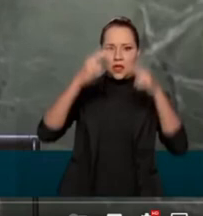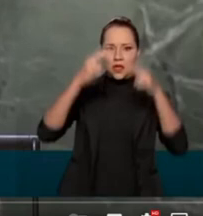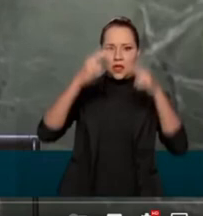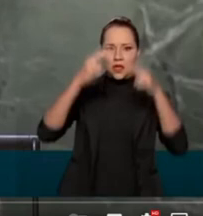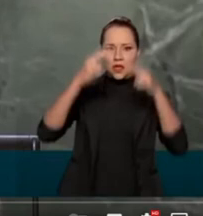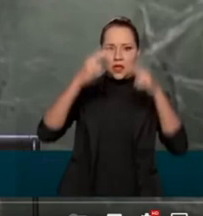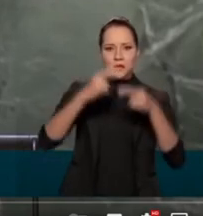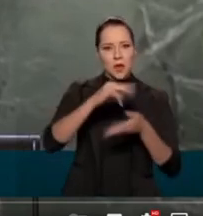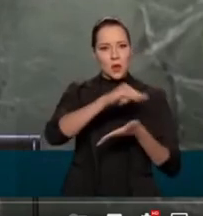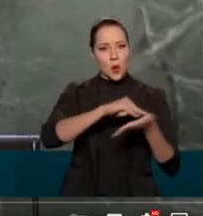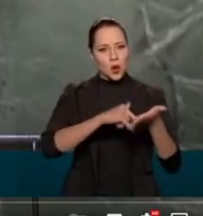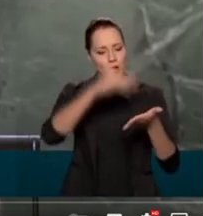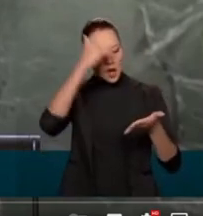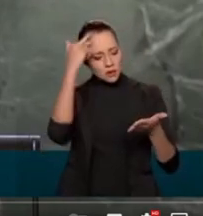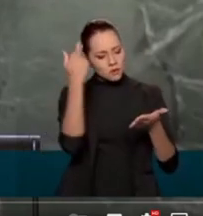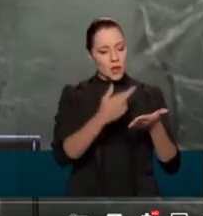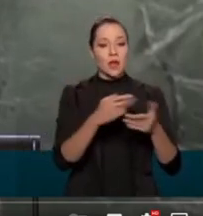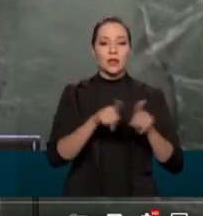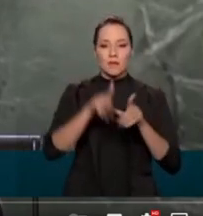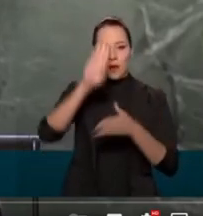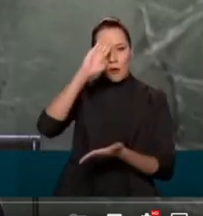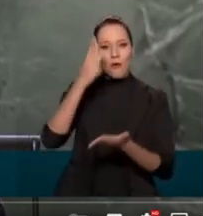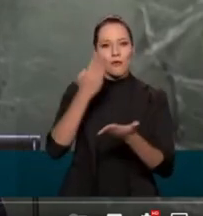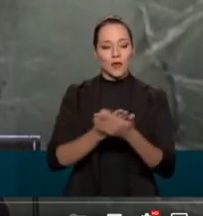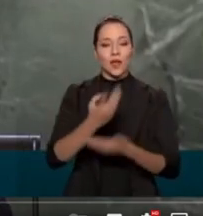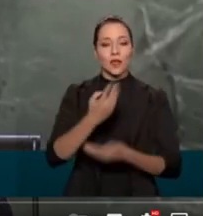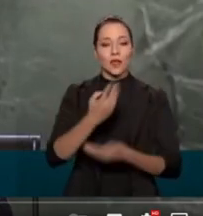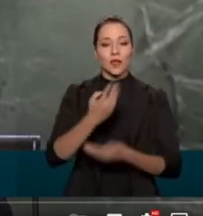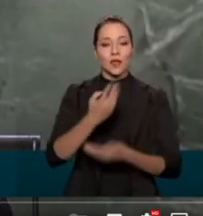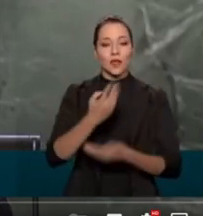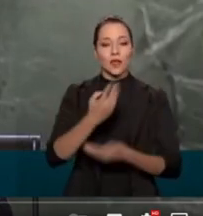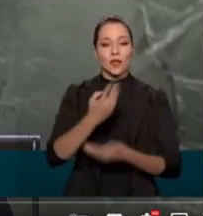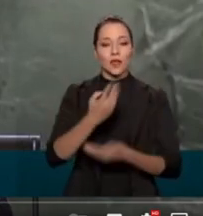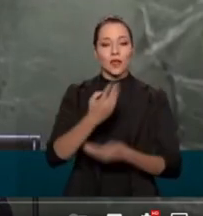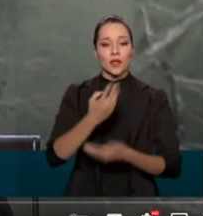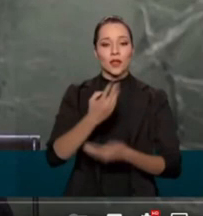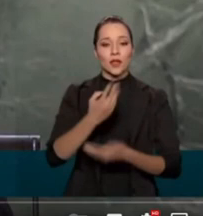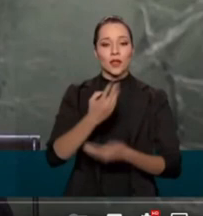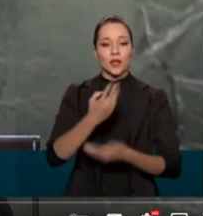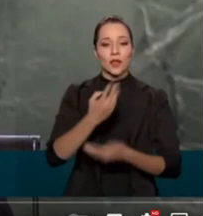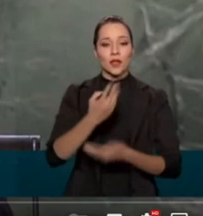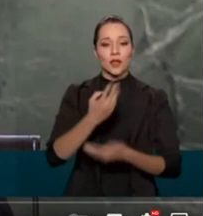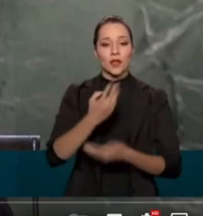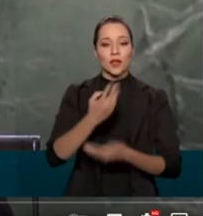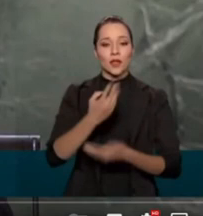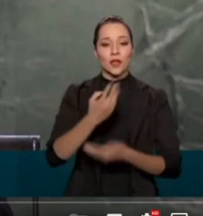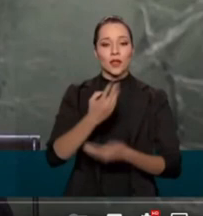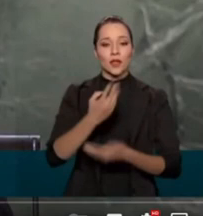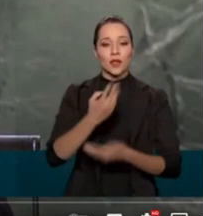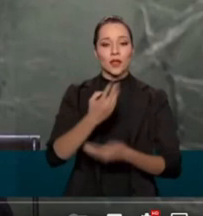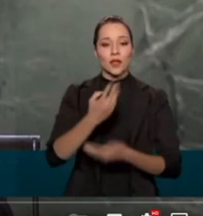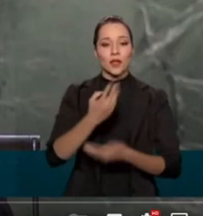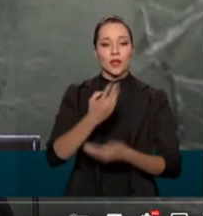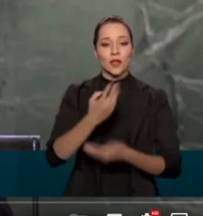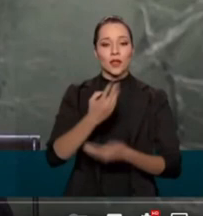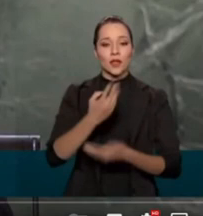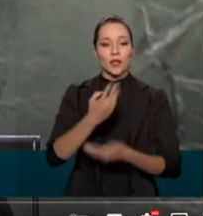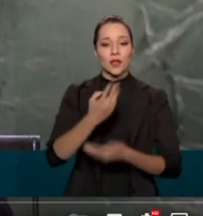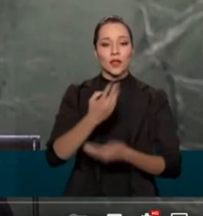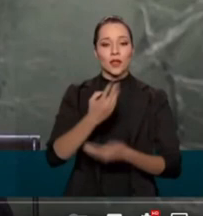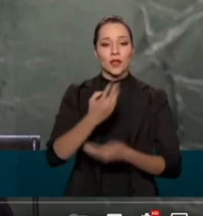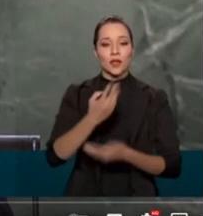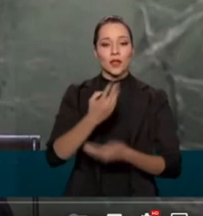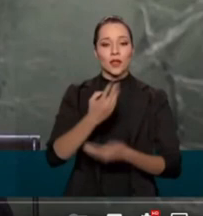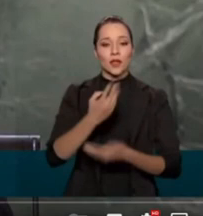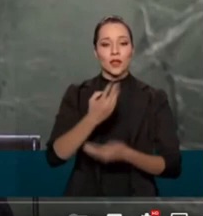faz muito sentido o e confiança no nosso governo a confiança no governo também a cada vez menor justamente em